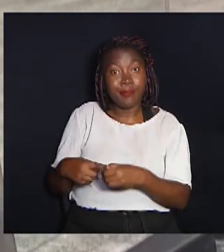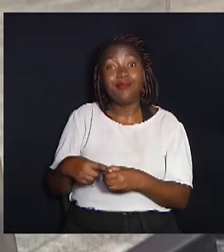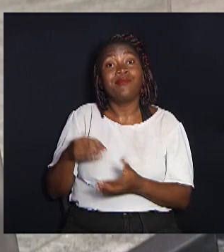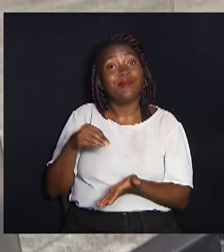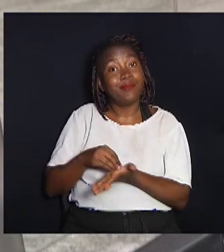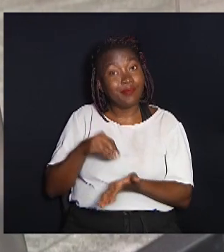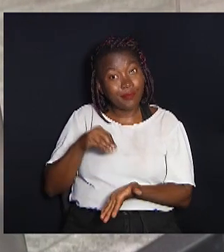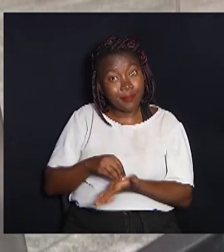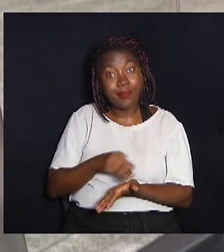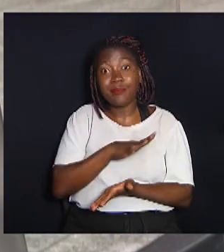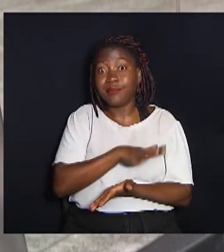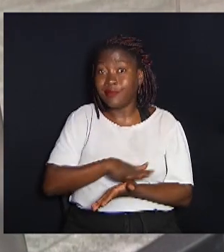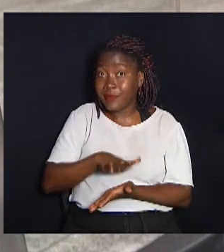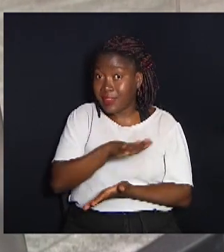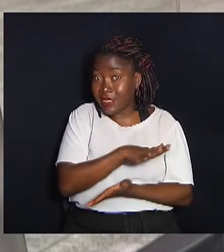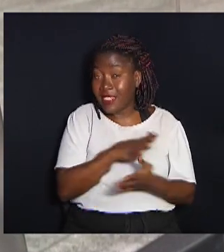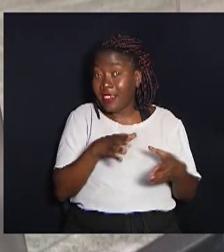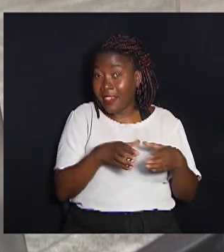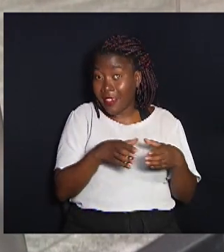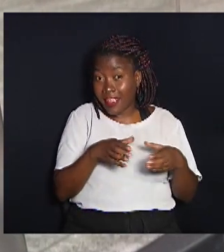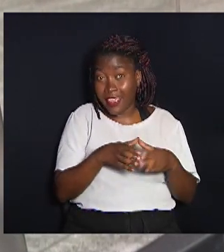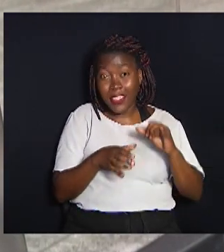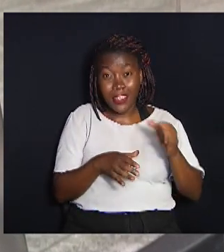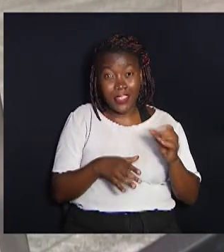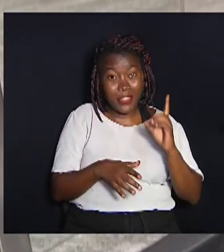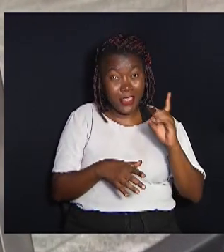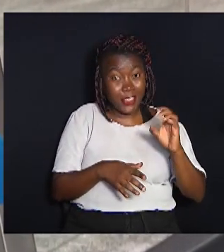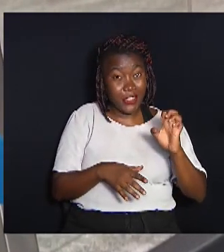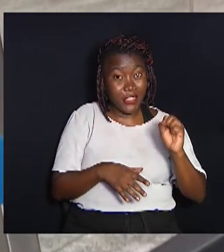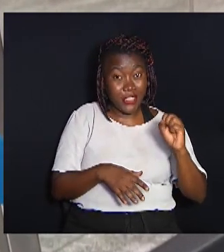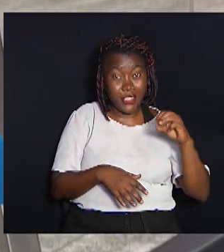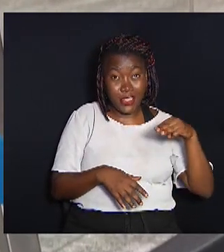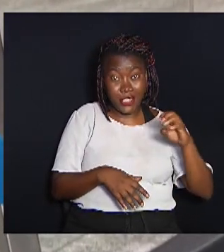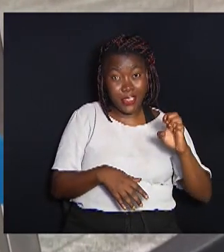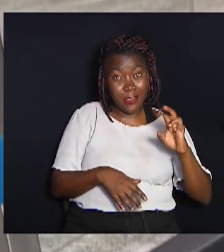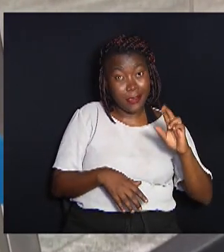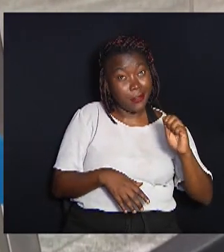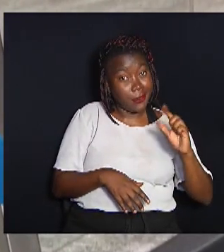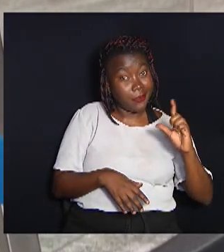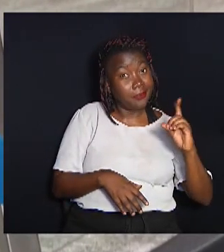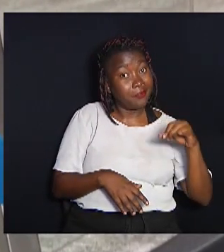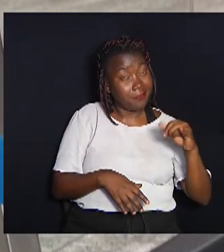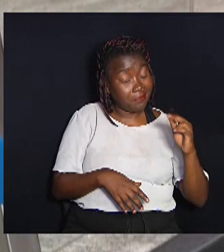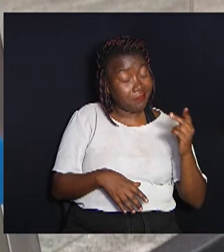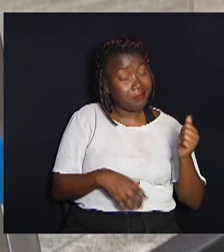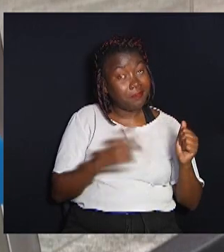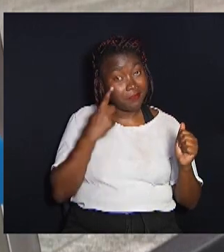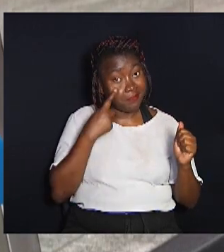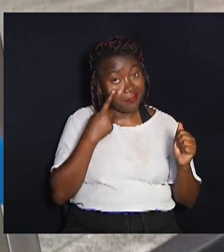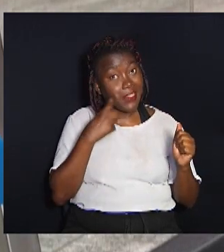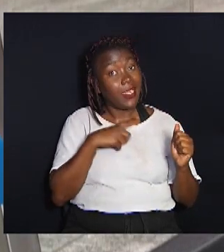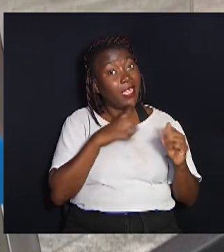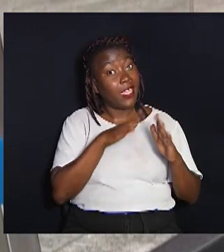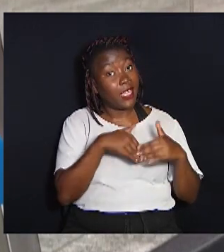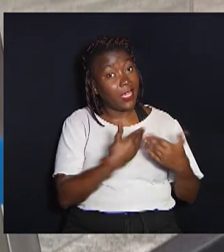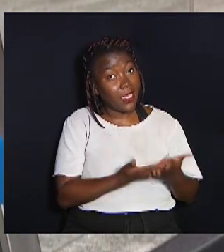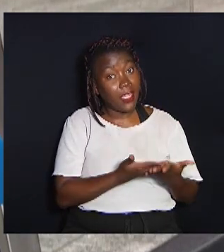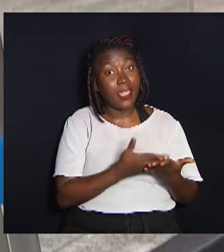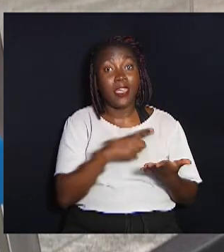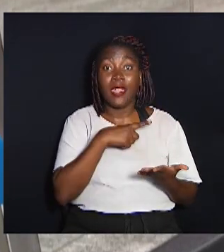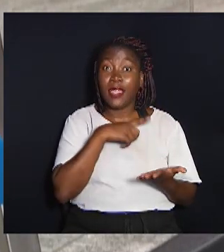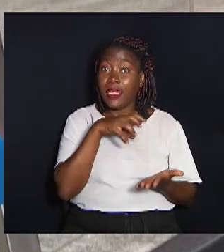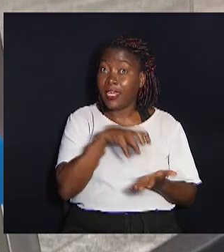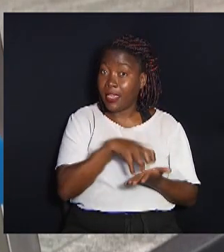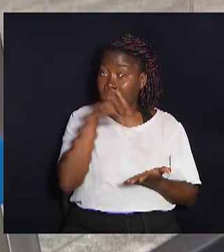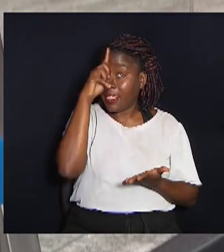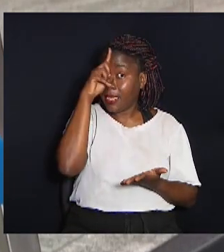comunidade ali da região do Jardim Esmeraldina, porque, veja só, tem escolas, tem centros de saúde, tem a